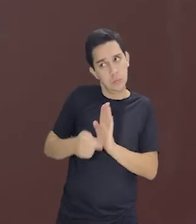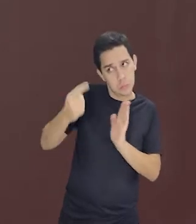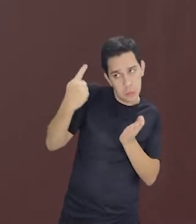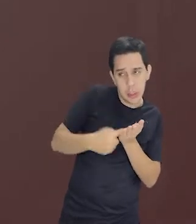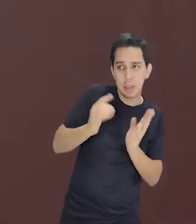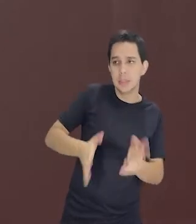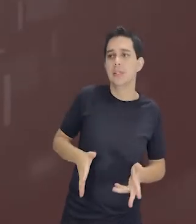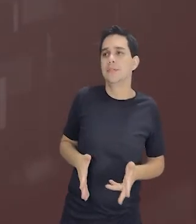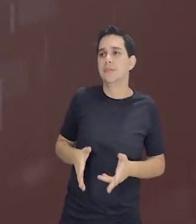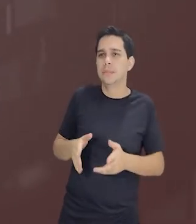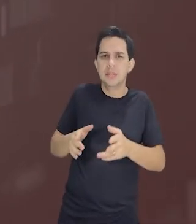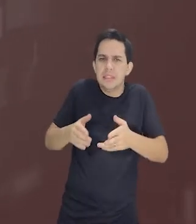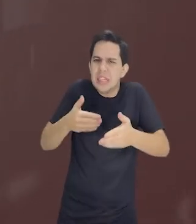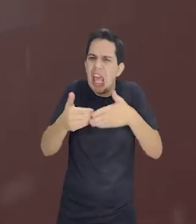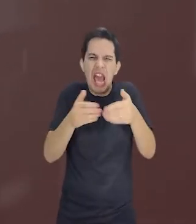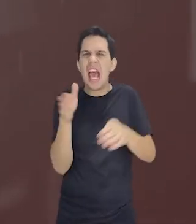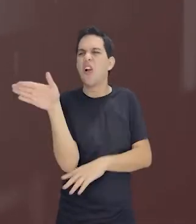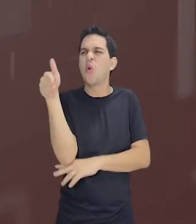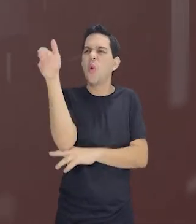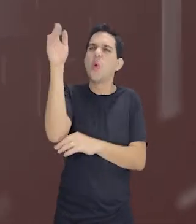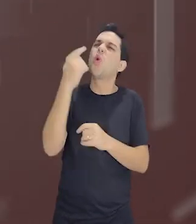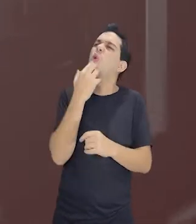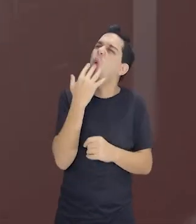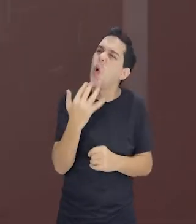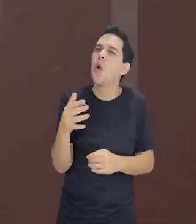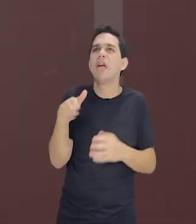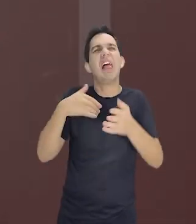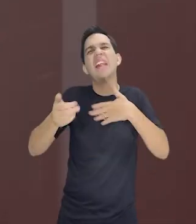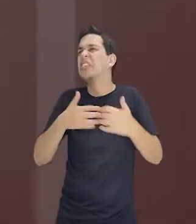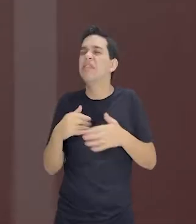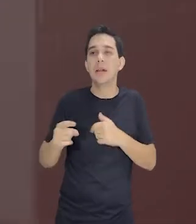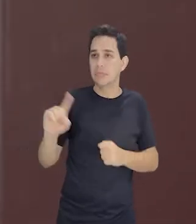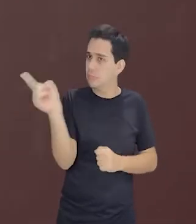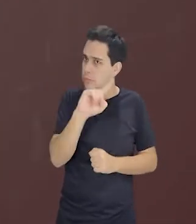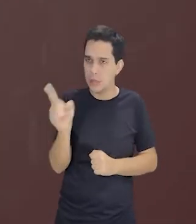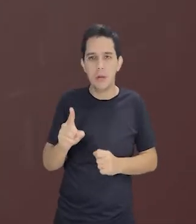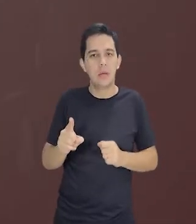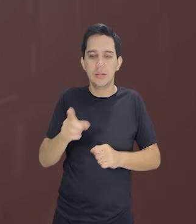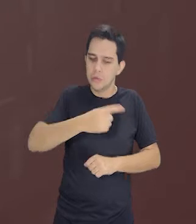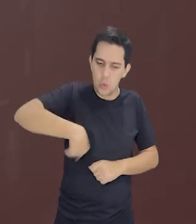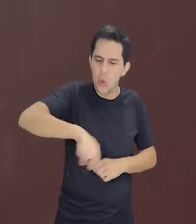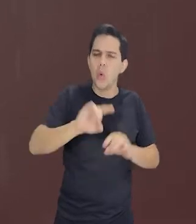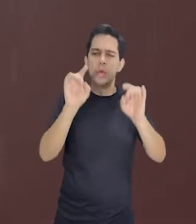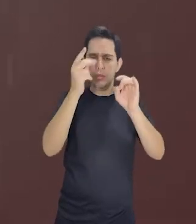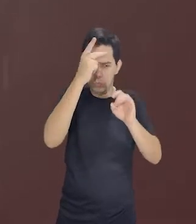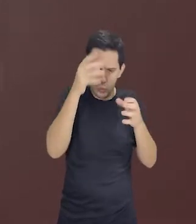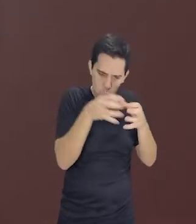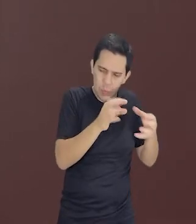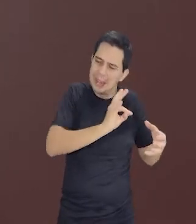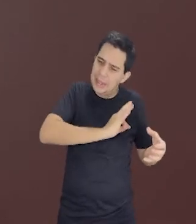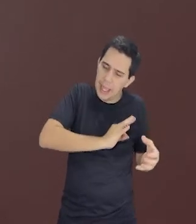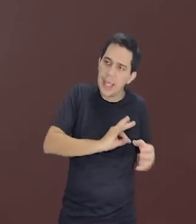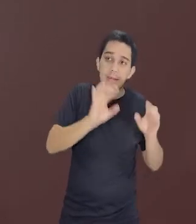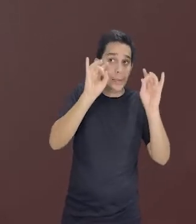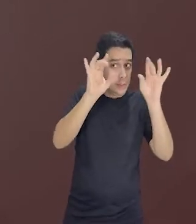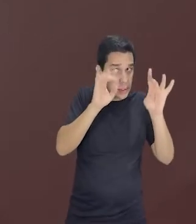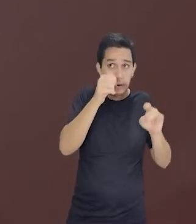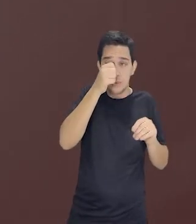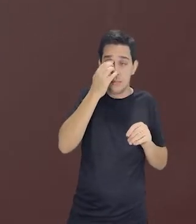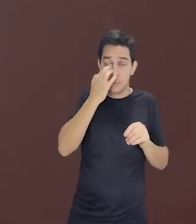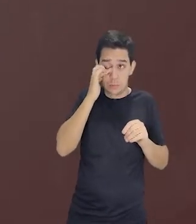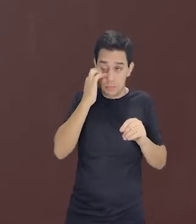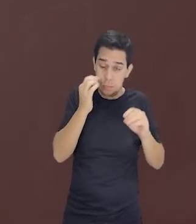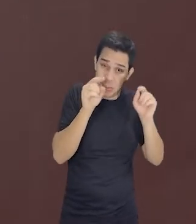desses critérios sanitários, né? Pelos especialistas, pelos peritos, que se utilizam desses critérios e